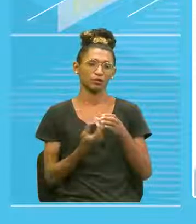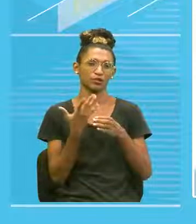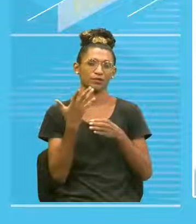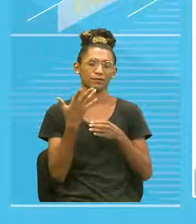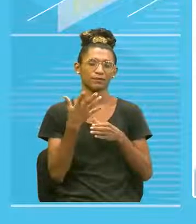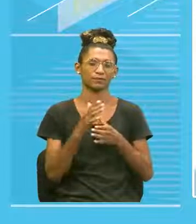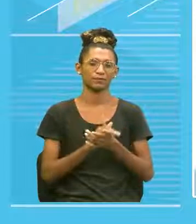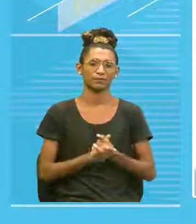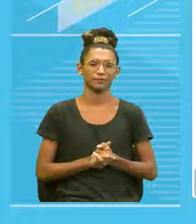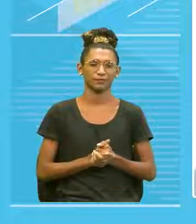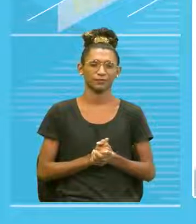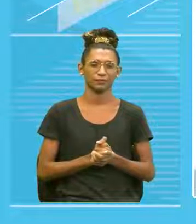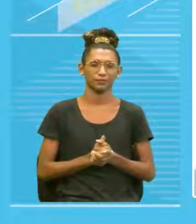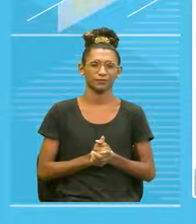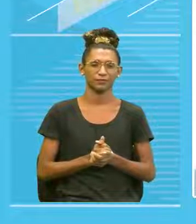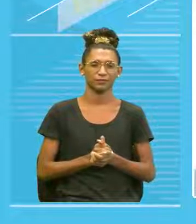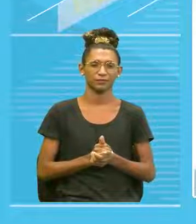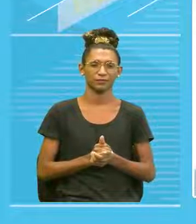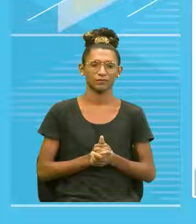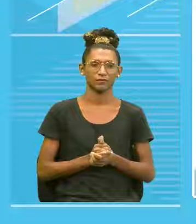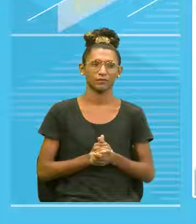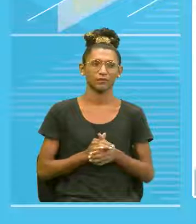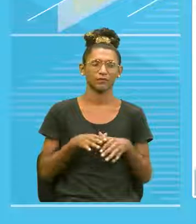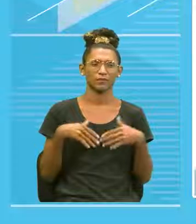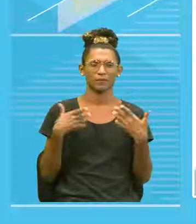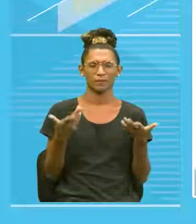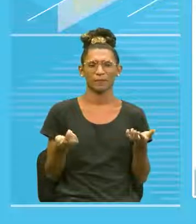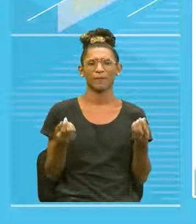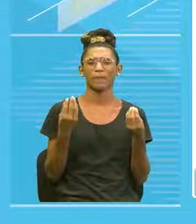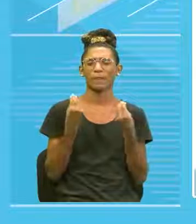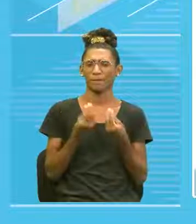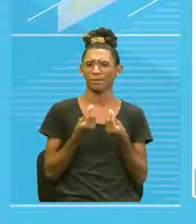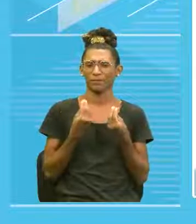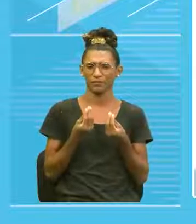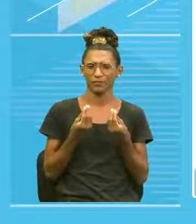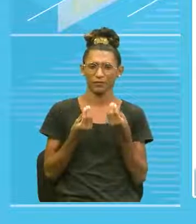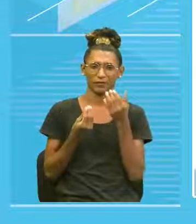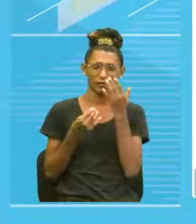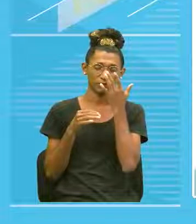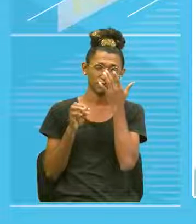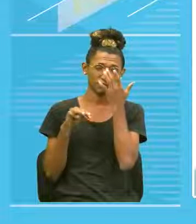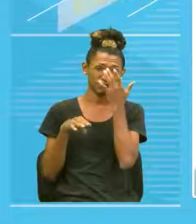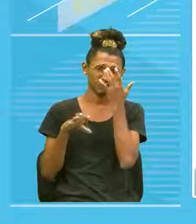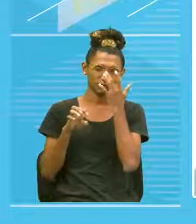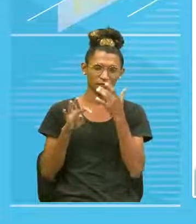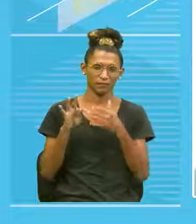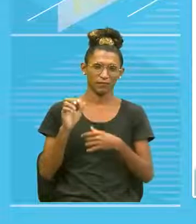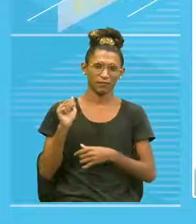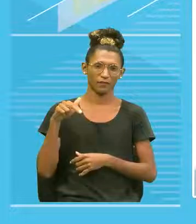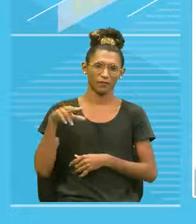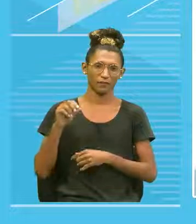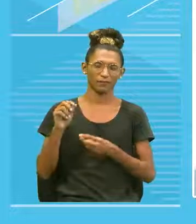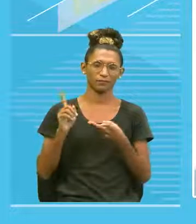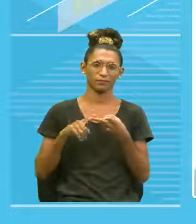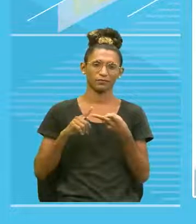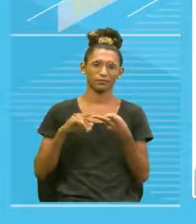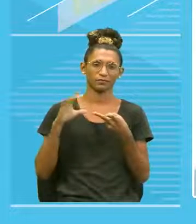carbono o Rio para que que serve metano e carbono professor